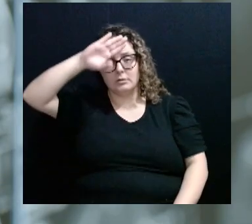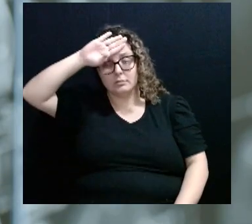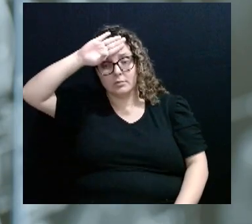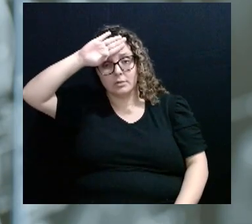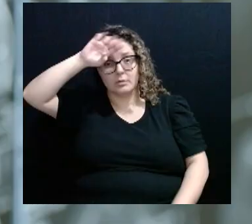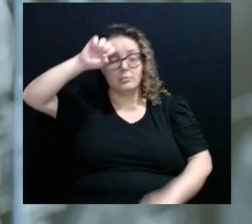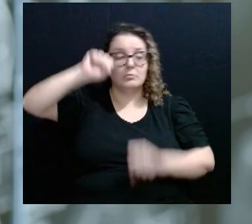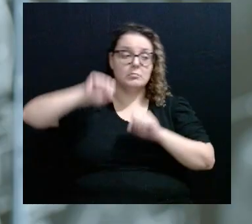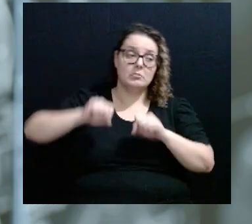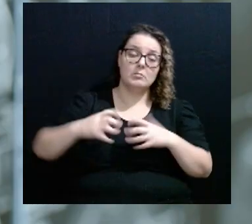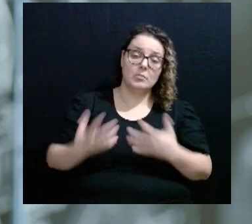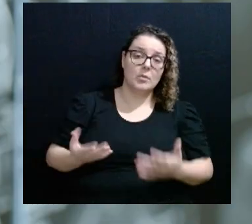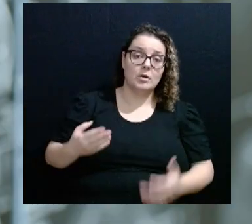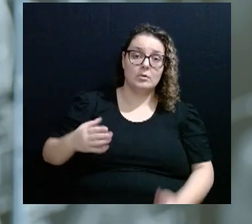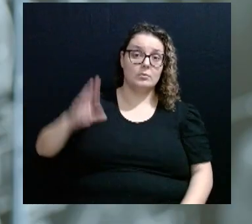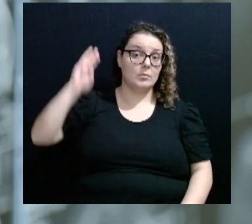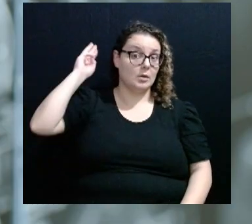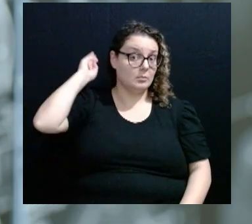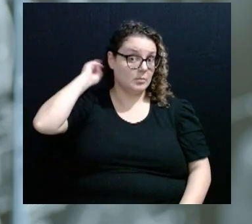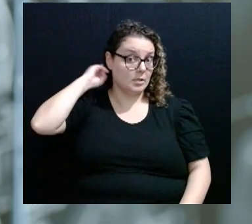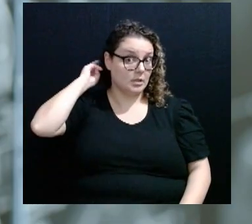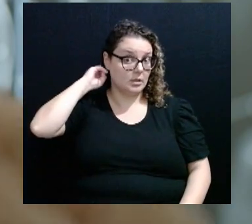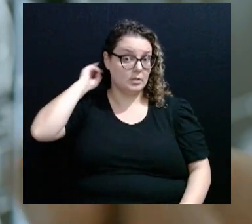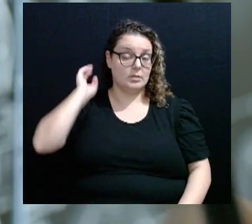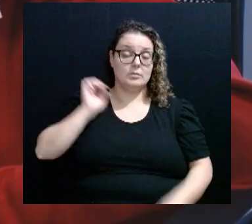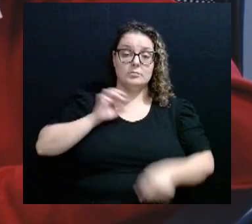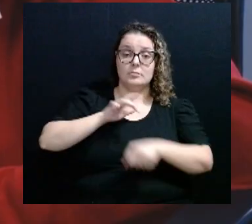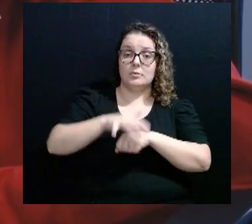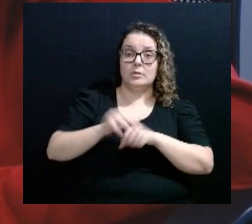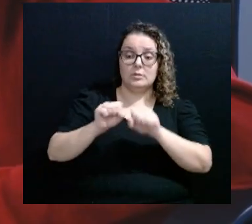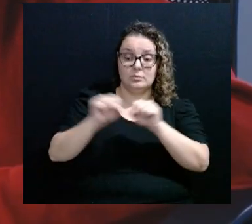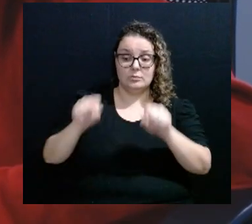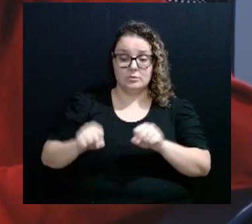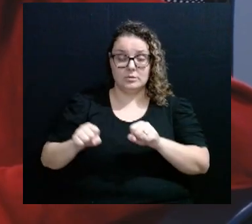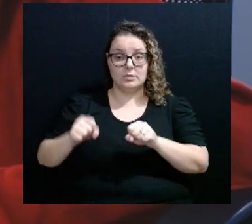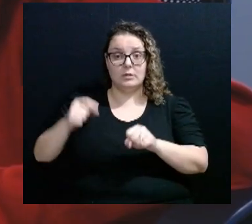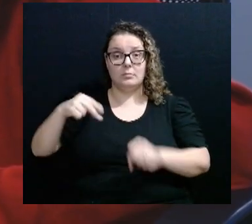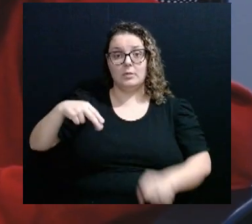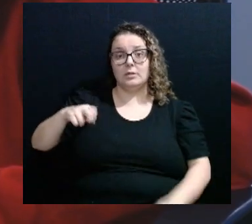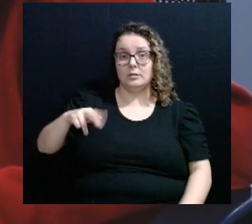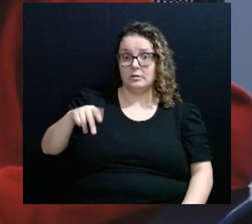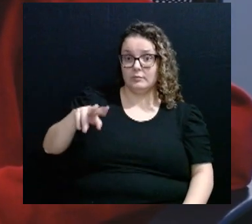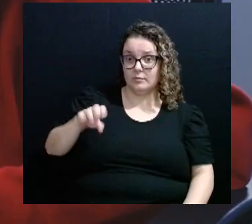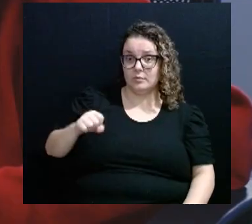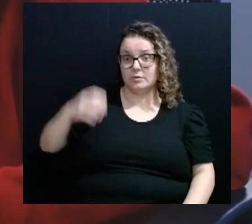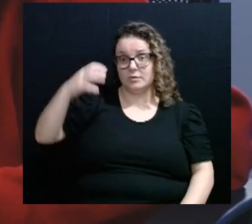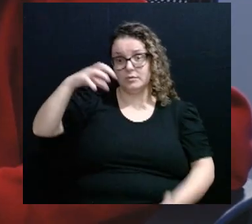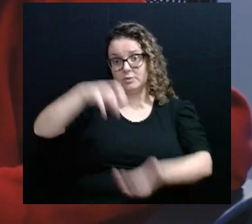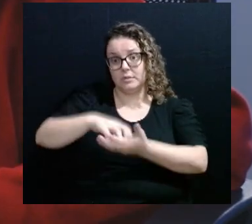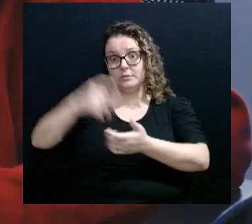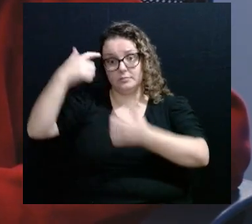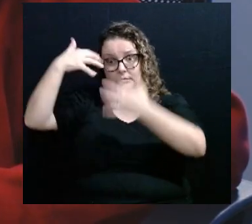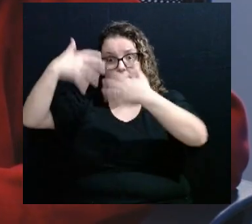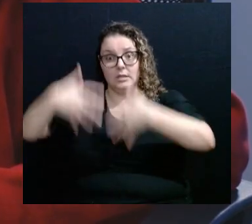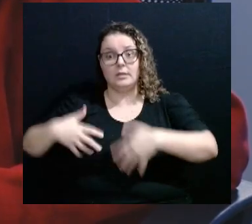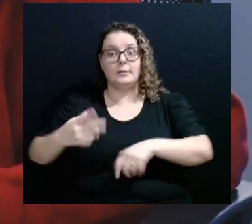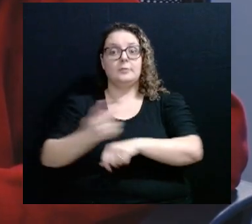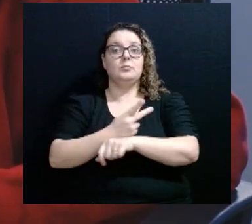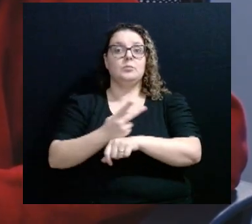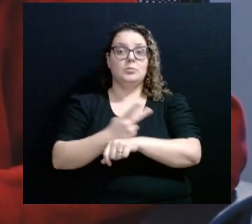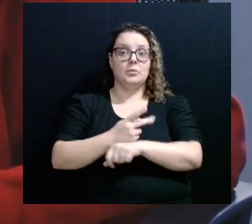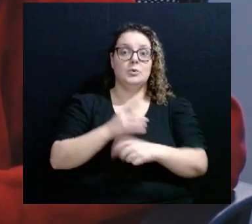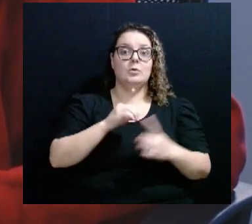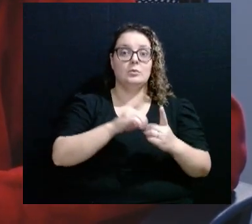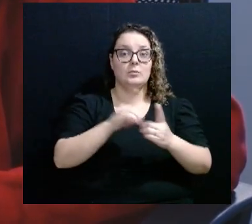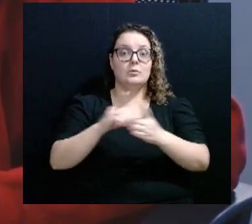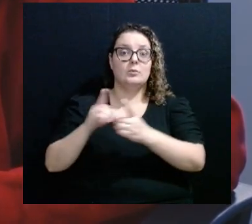ela está tendo febre, pode ser no caso de uma meningite, de uma infecção do sistema nervoso central, né? Então, tem que